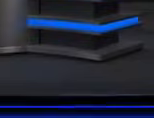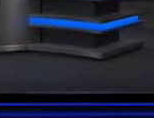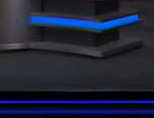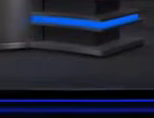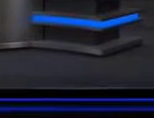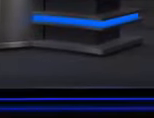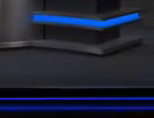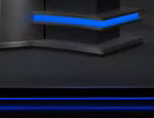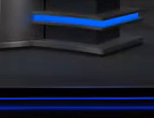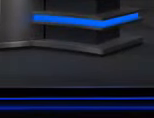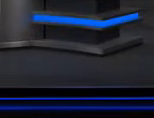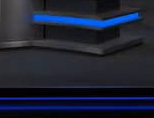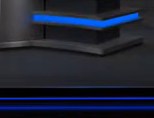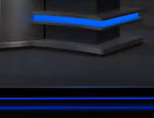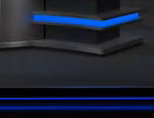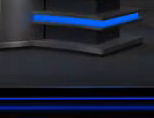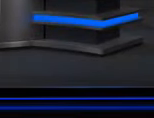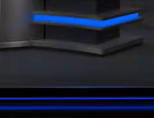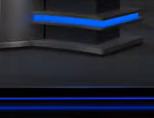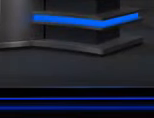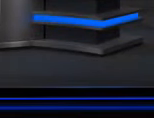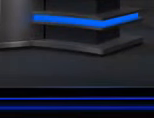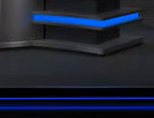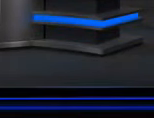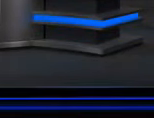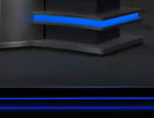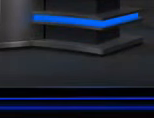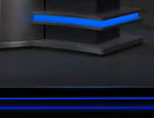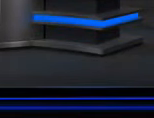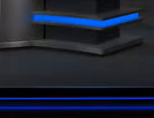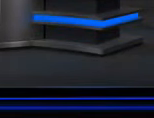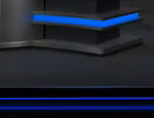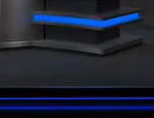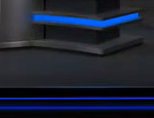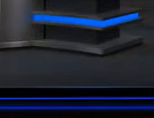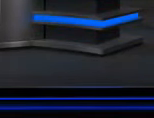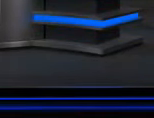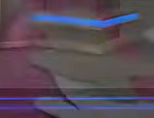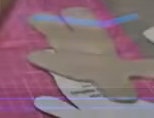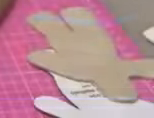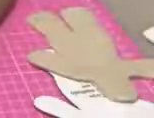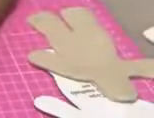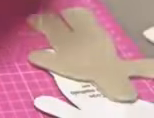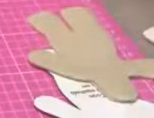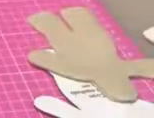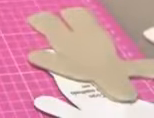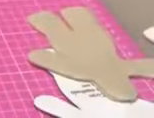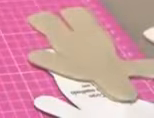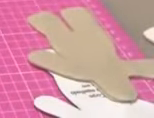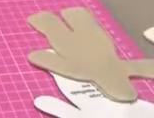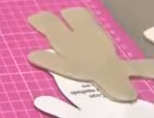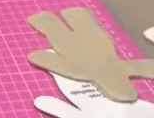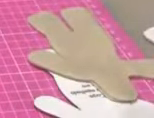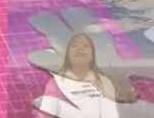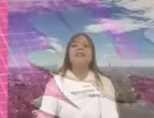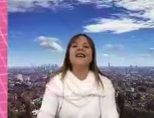iniciativa maravilhosa, para Stephanie Porte que faz, tá bom? Vamos lá, vamos começar e ao longo da live eu vou falando tudo, tudo para